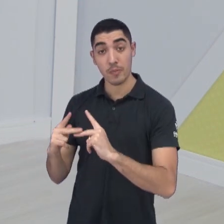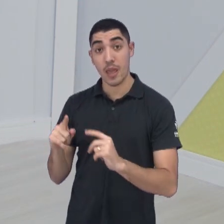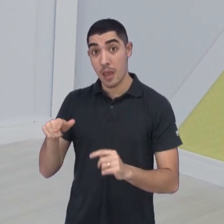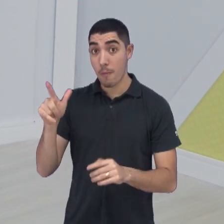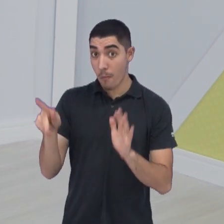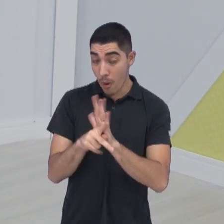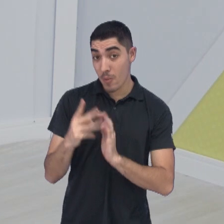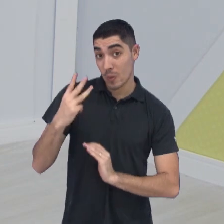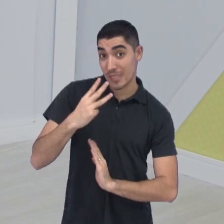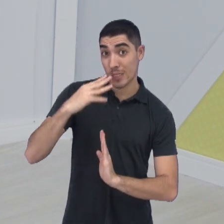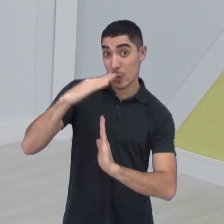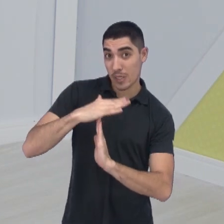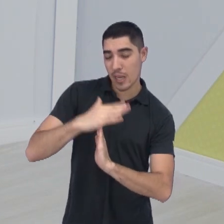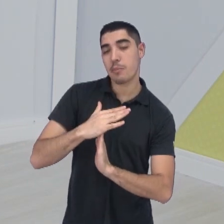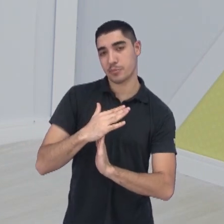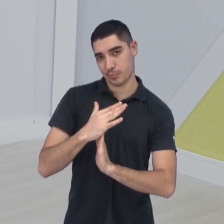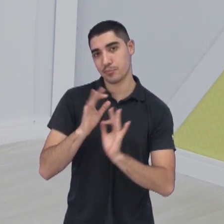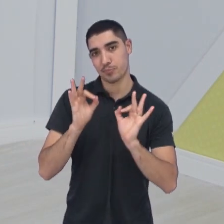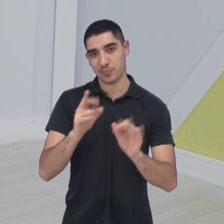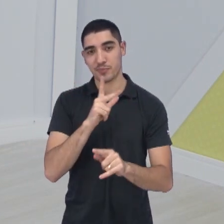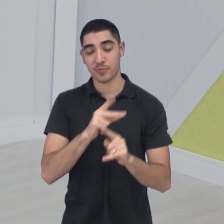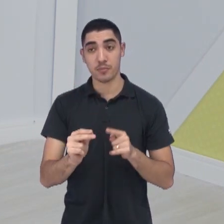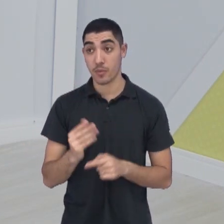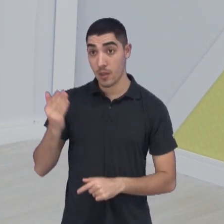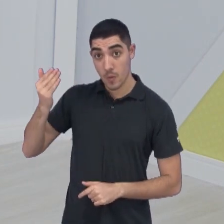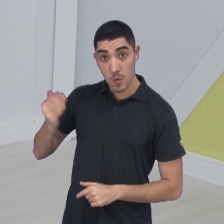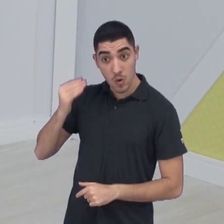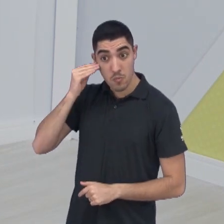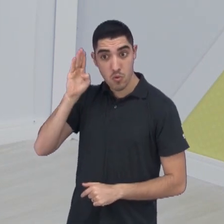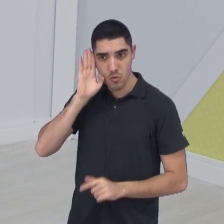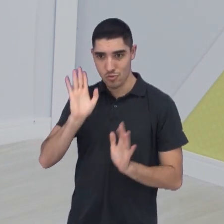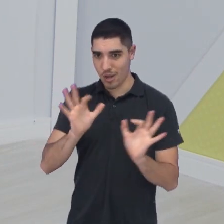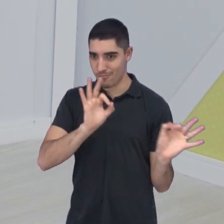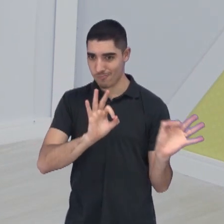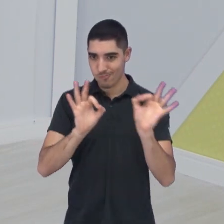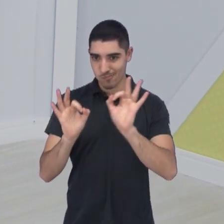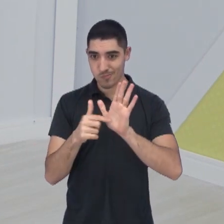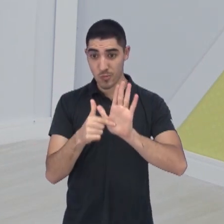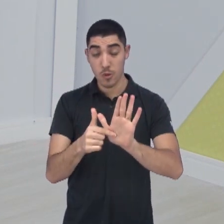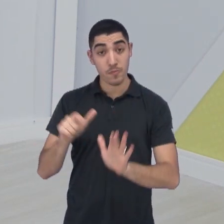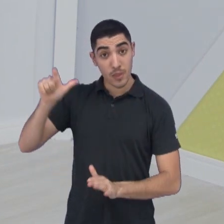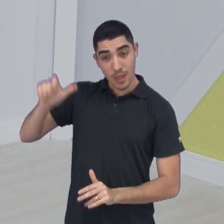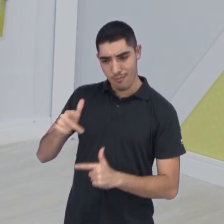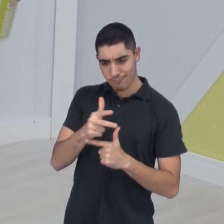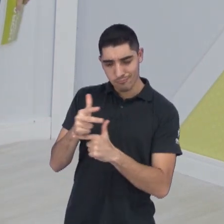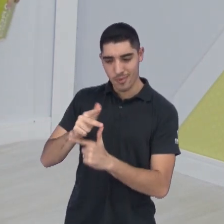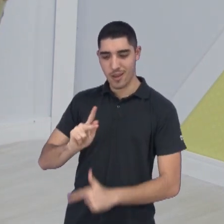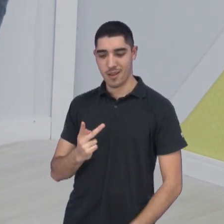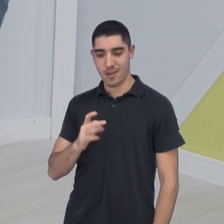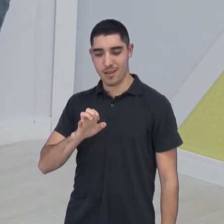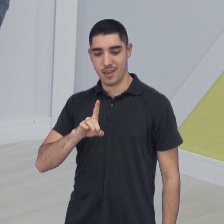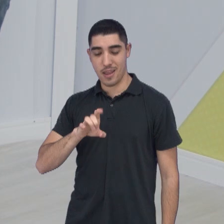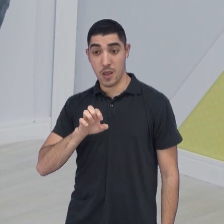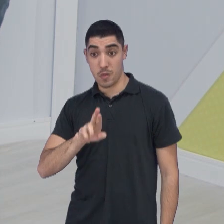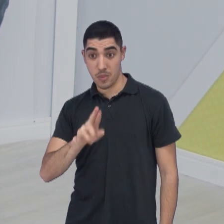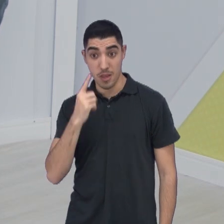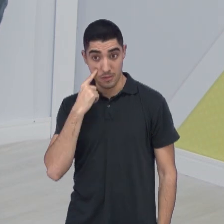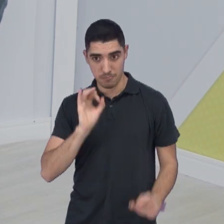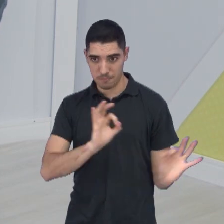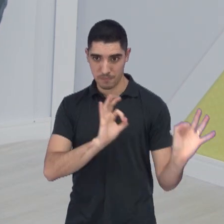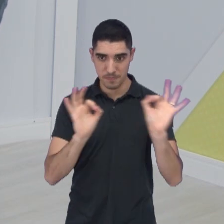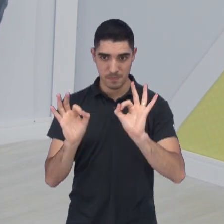no tie-break. Quem esteve por lá foi o Brunão e ele conta tudo para você. As imagens são de Helder Soares. Solta,